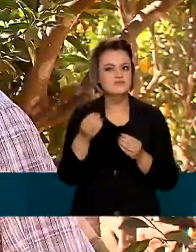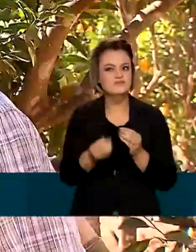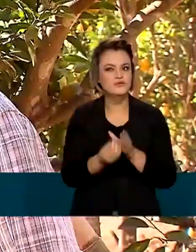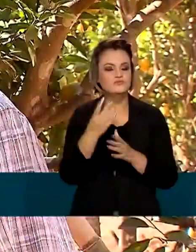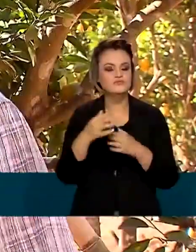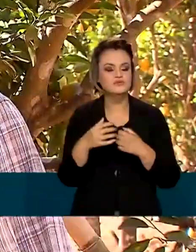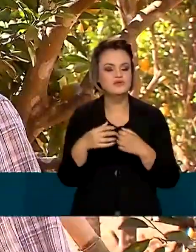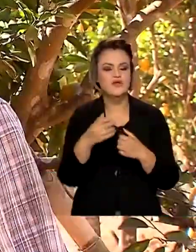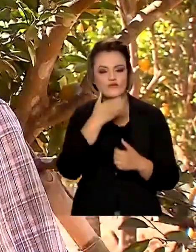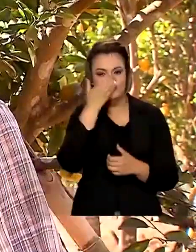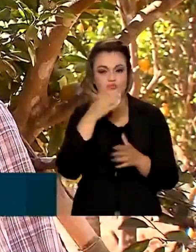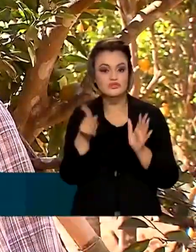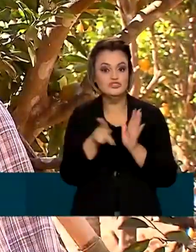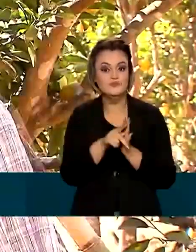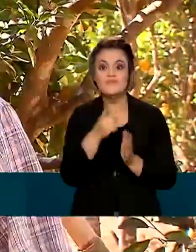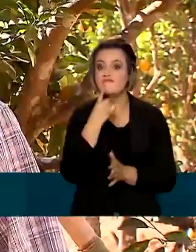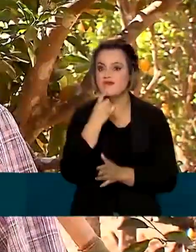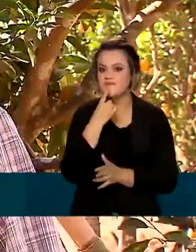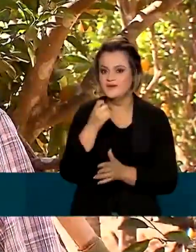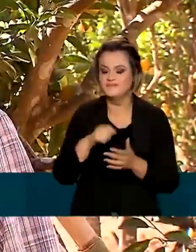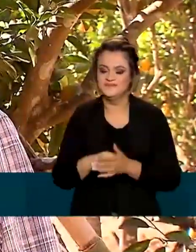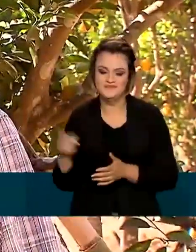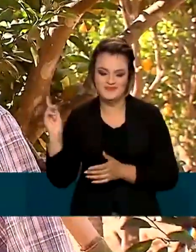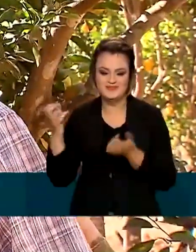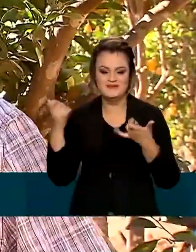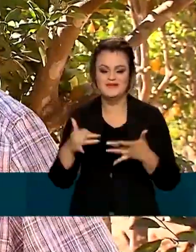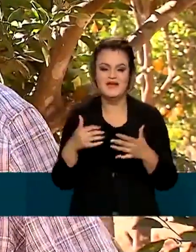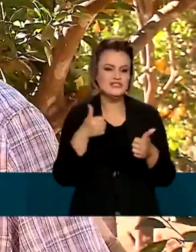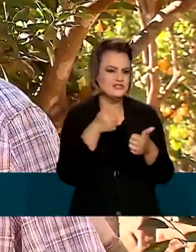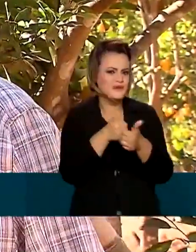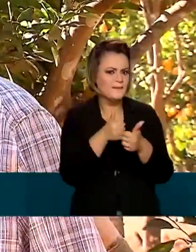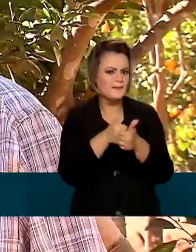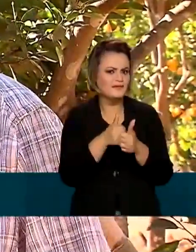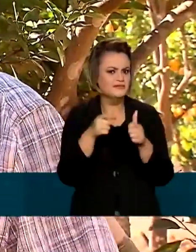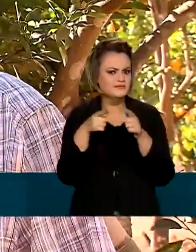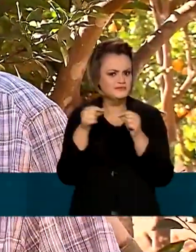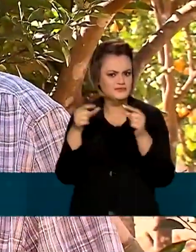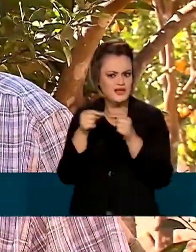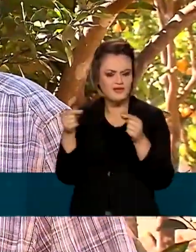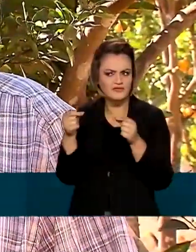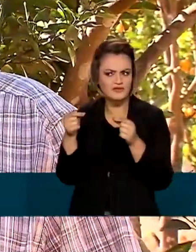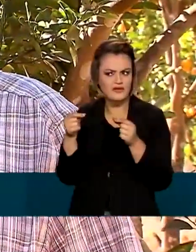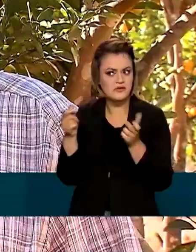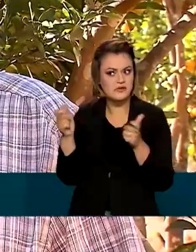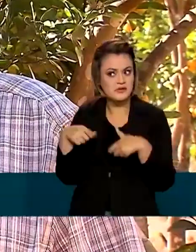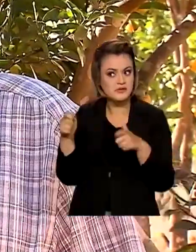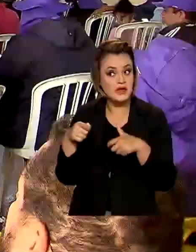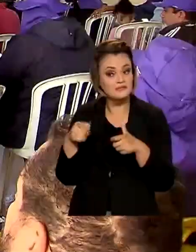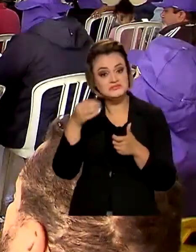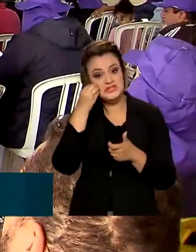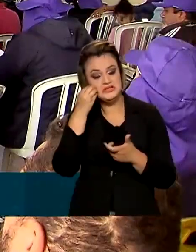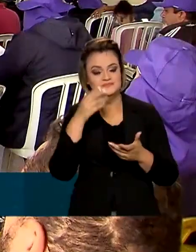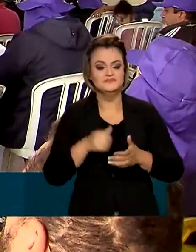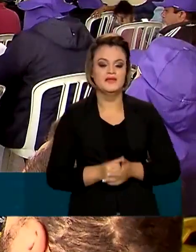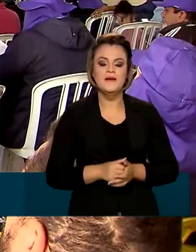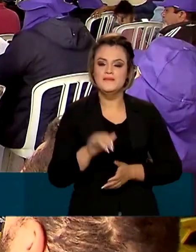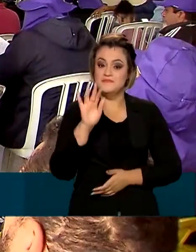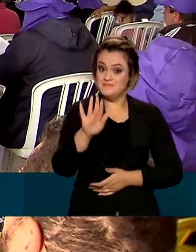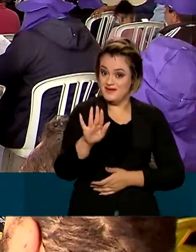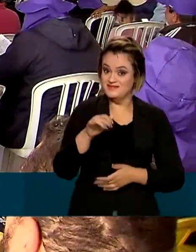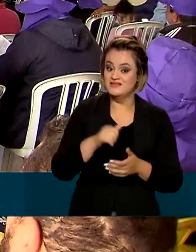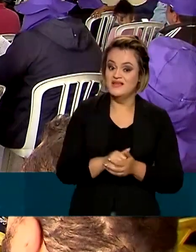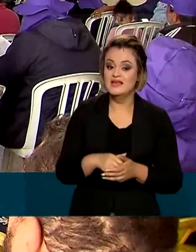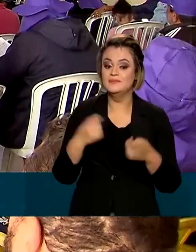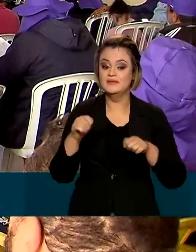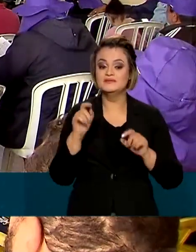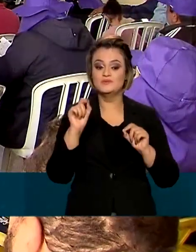Nós estamos aqui pertinho de Brasília, então vale a pena a gente tentar. Mas para isso,